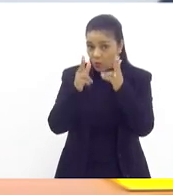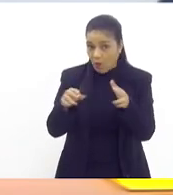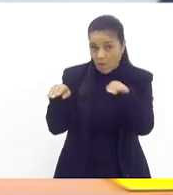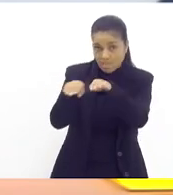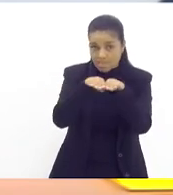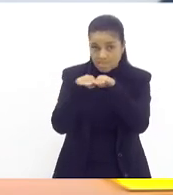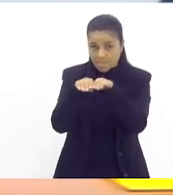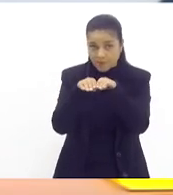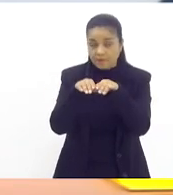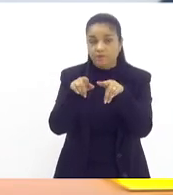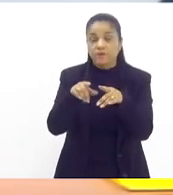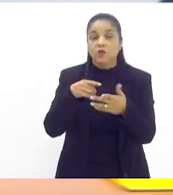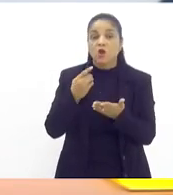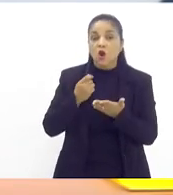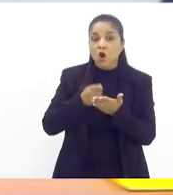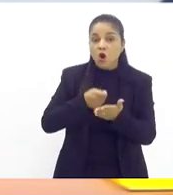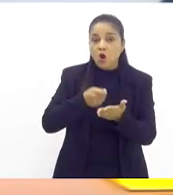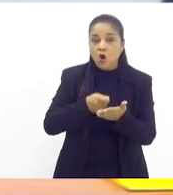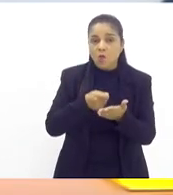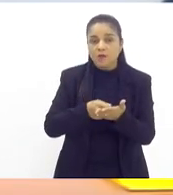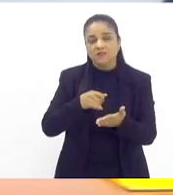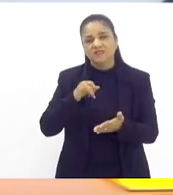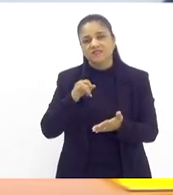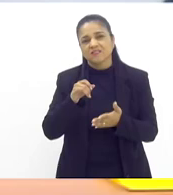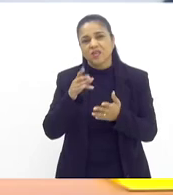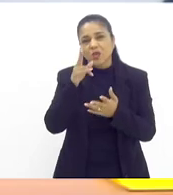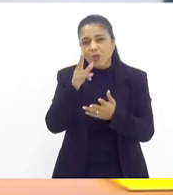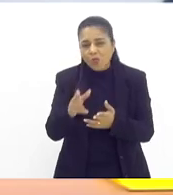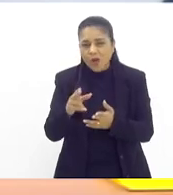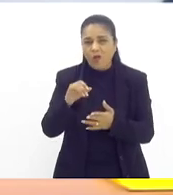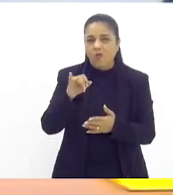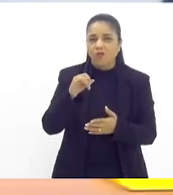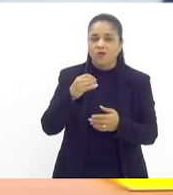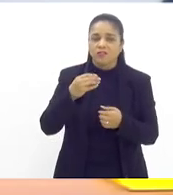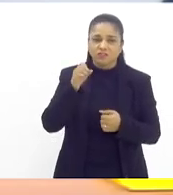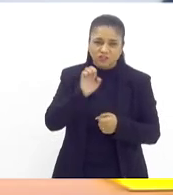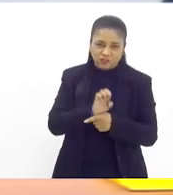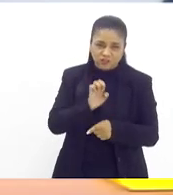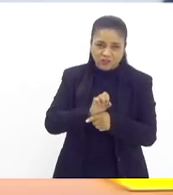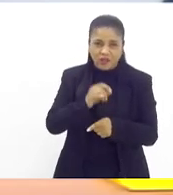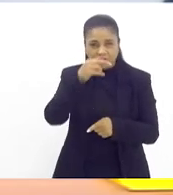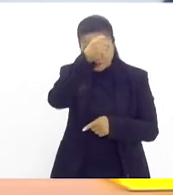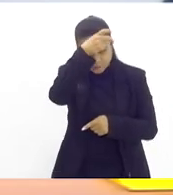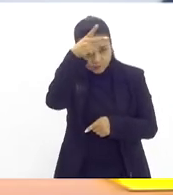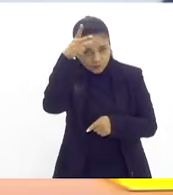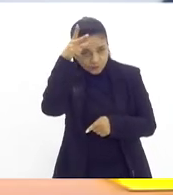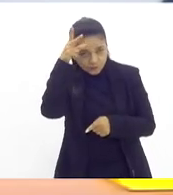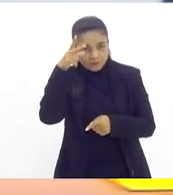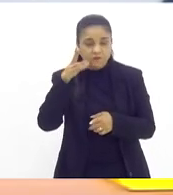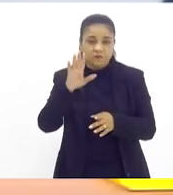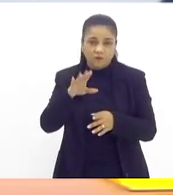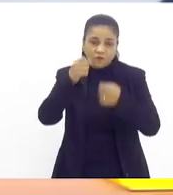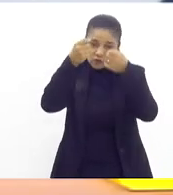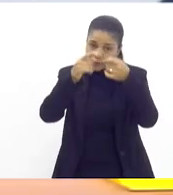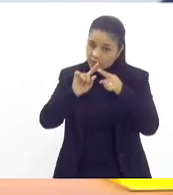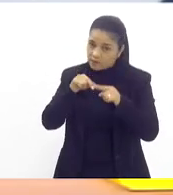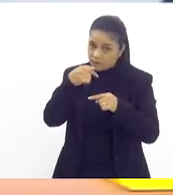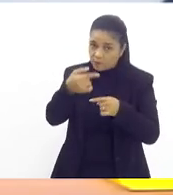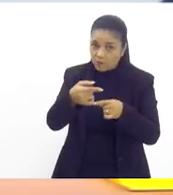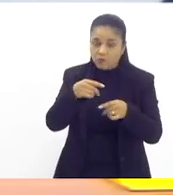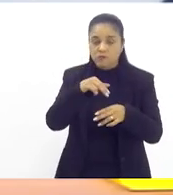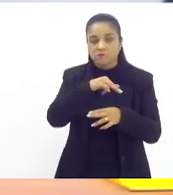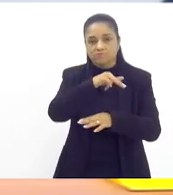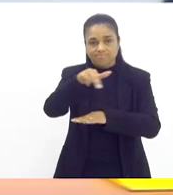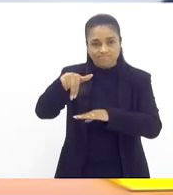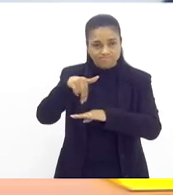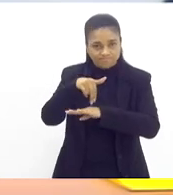fato, seja uma cobrança só para o IBS e a CBS, que os estados e municípios, via o Conselho Federativo, que eu vou explicar em seguida, e a União,